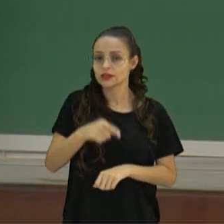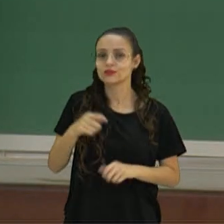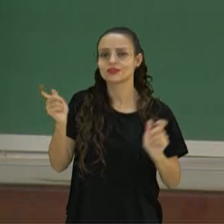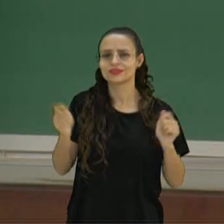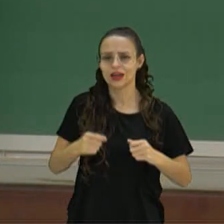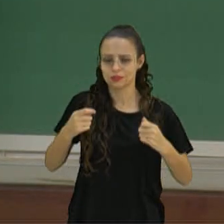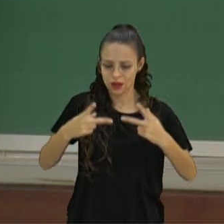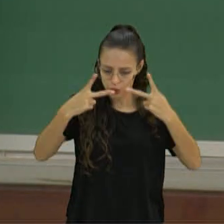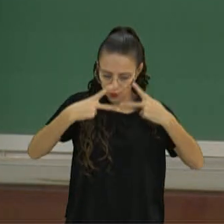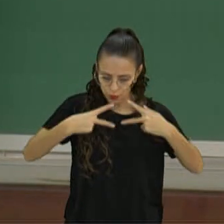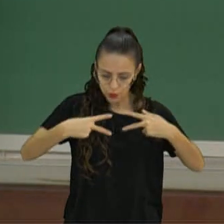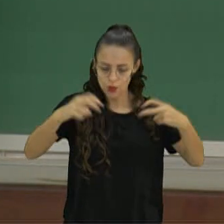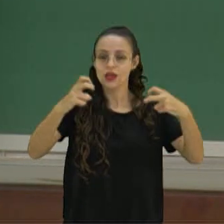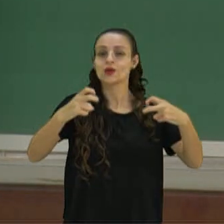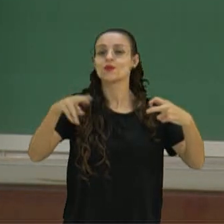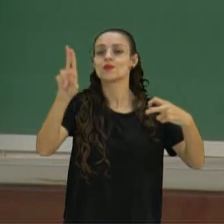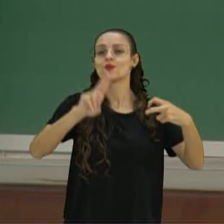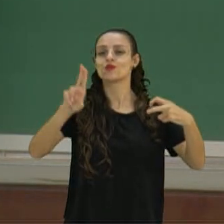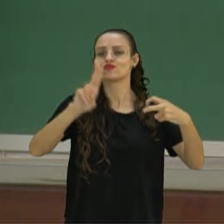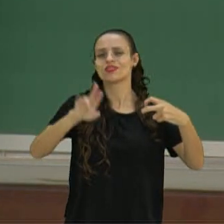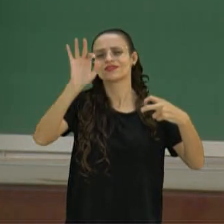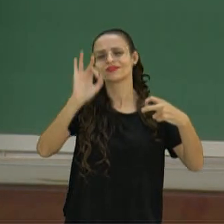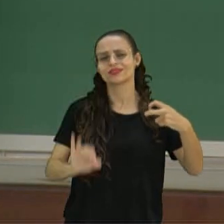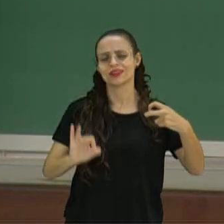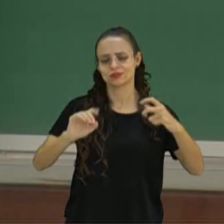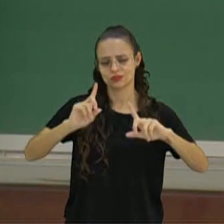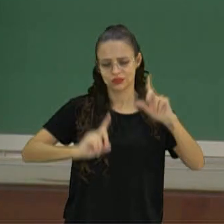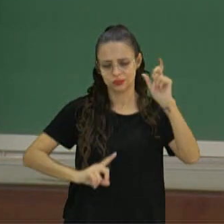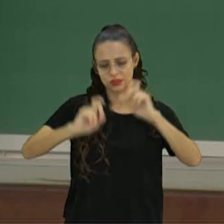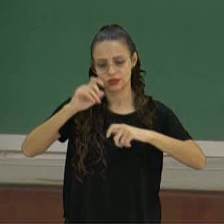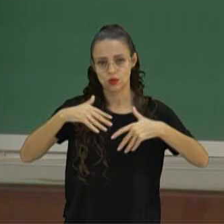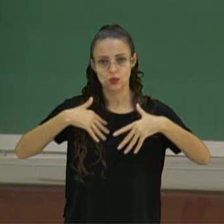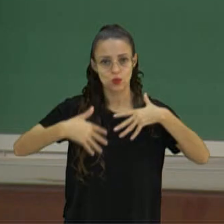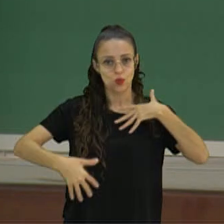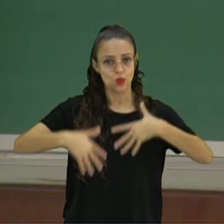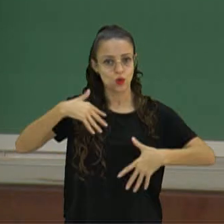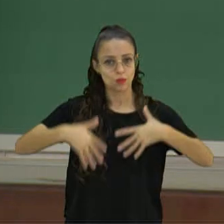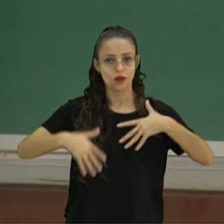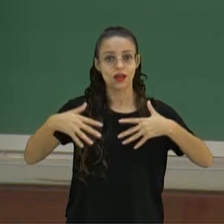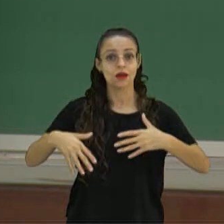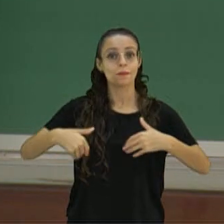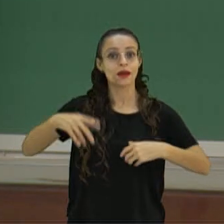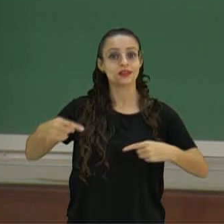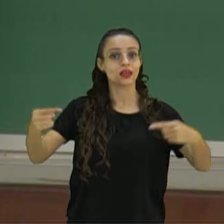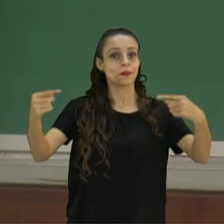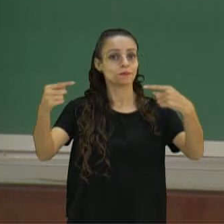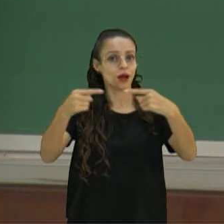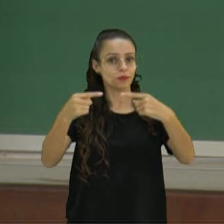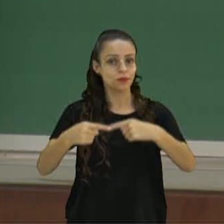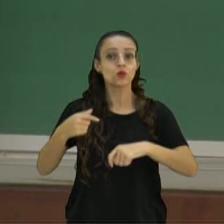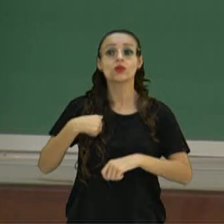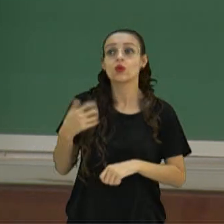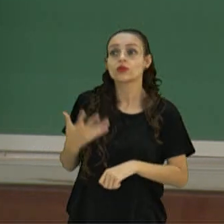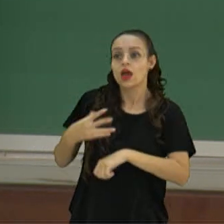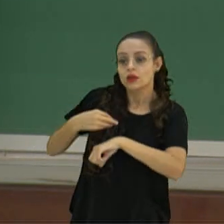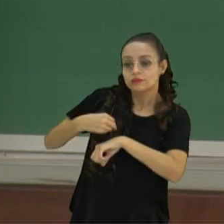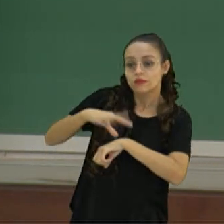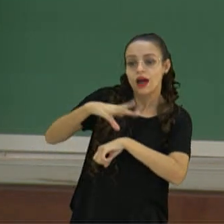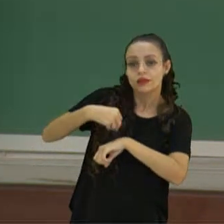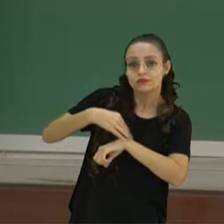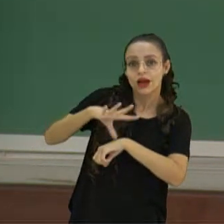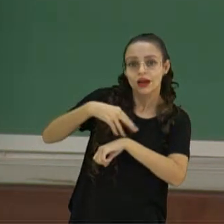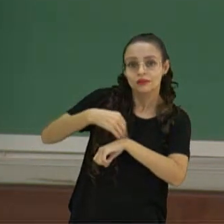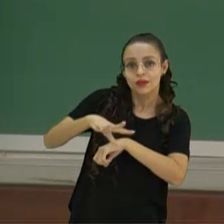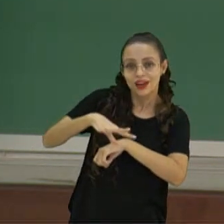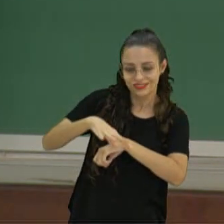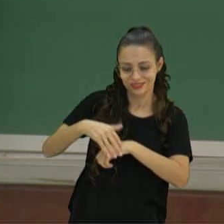e utilizar corretamente a sua expressão corporal para que haja uma sintonia entre o que se pretende transmitir e as mensagens